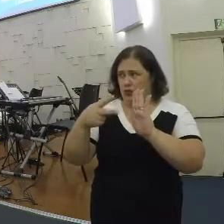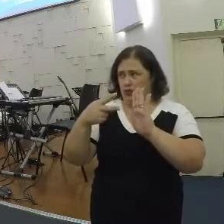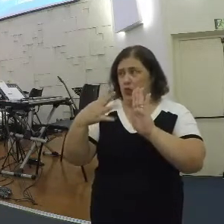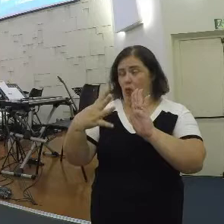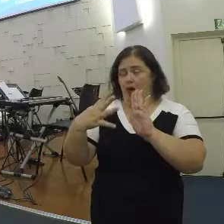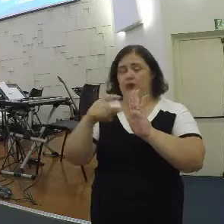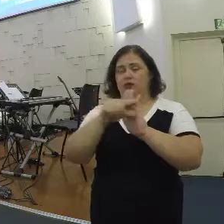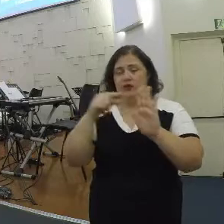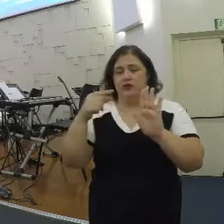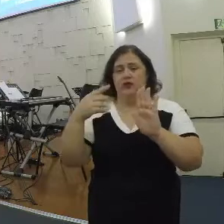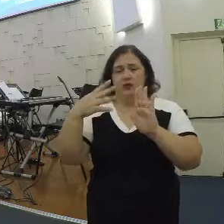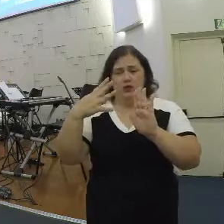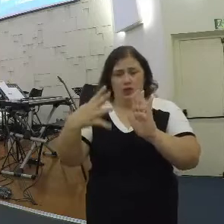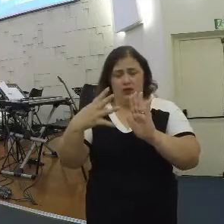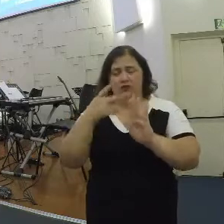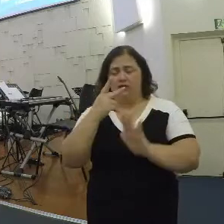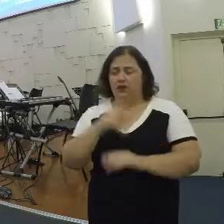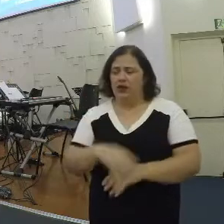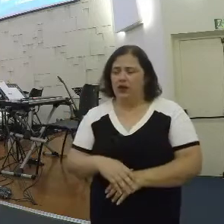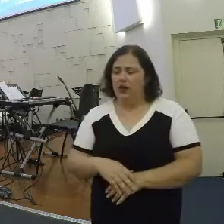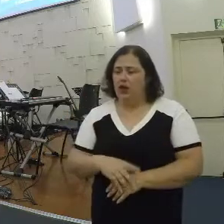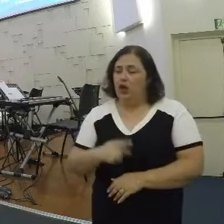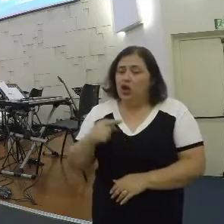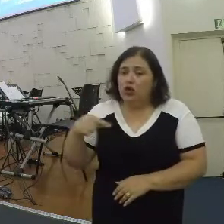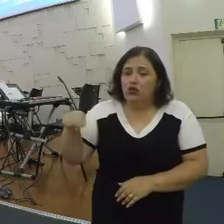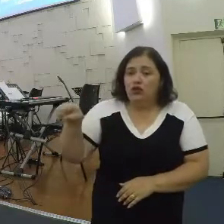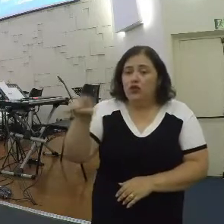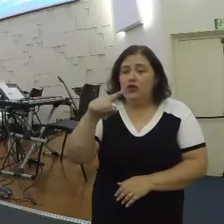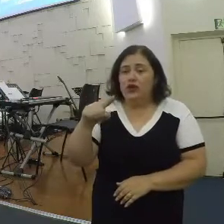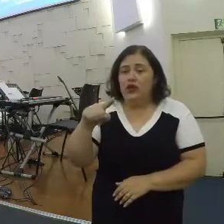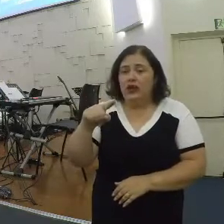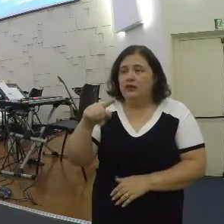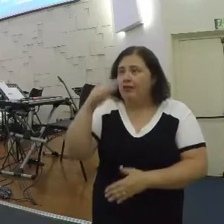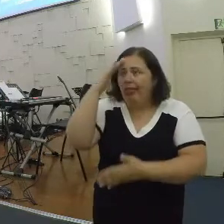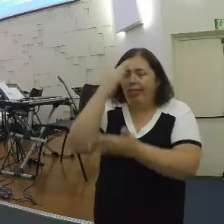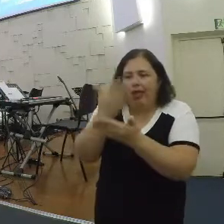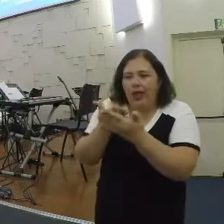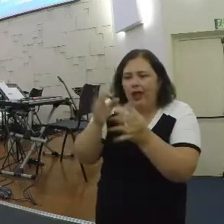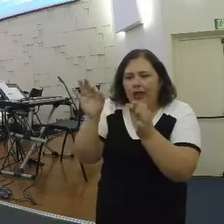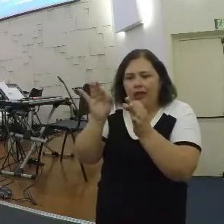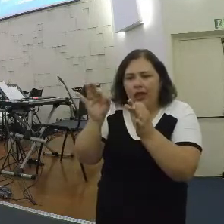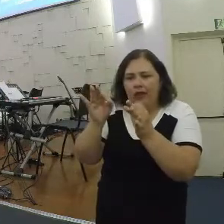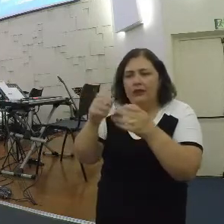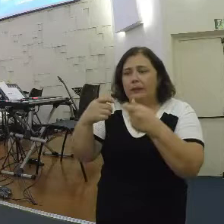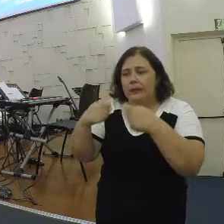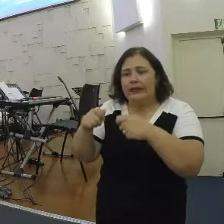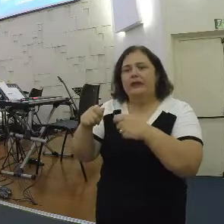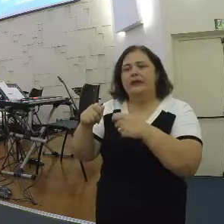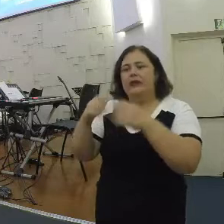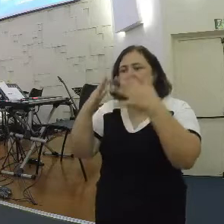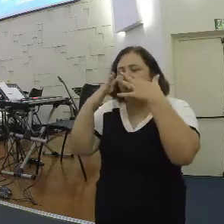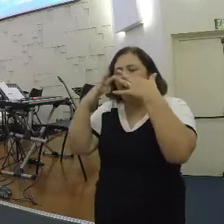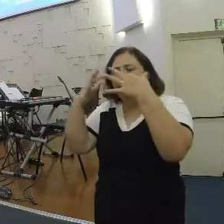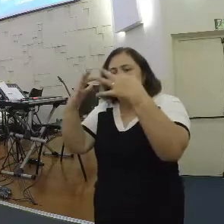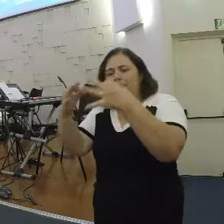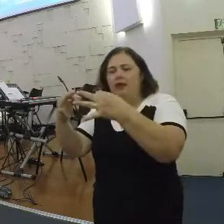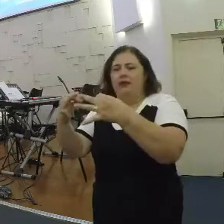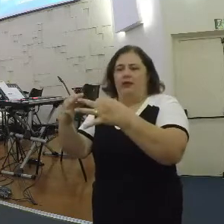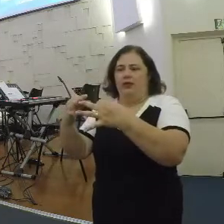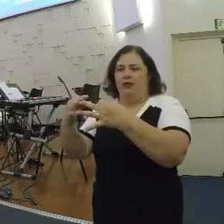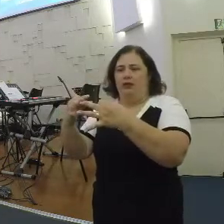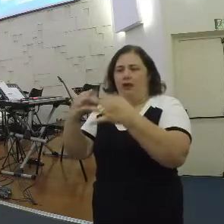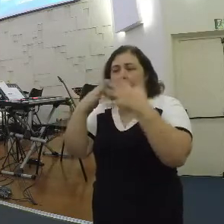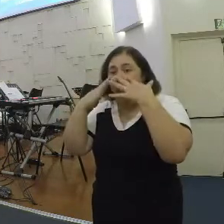entendimento dos incrédulos, para que lhes não resplandeça a luz do evangelho da glória de Cristo, o qual é a imagem de